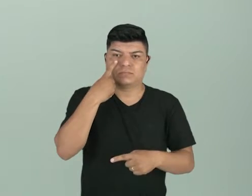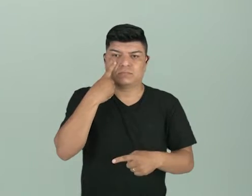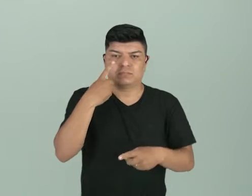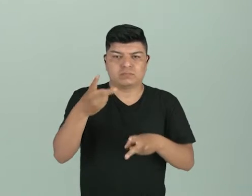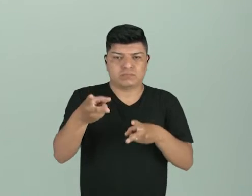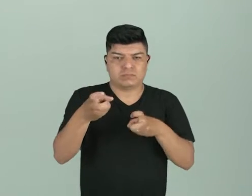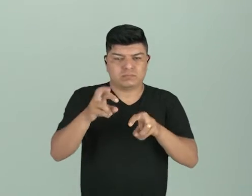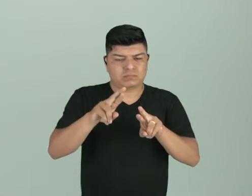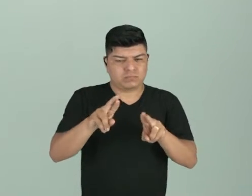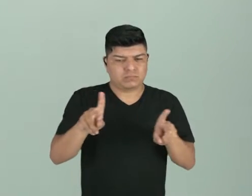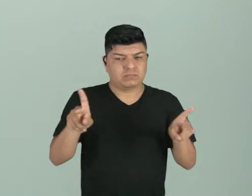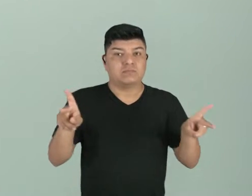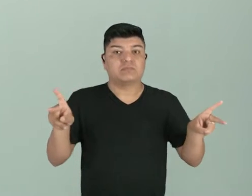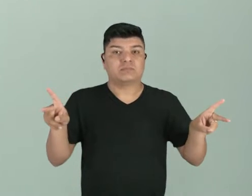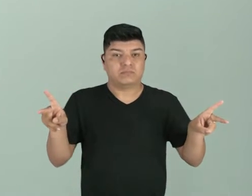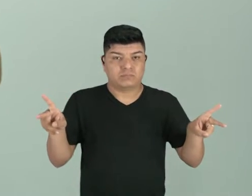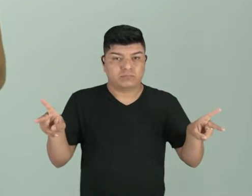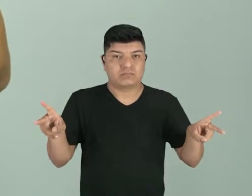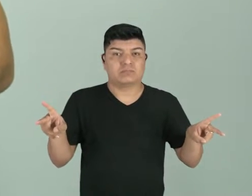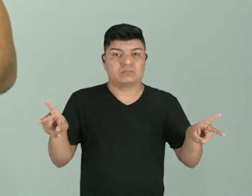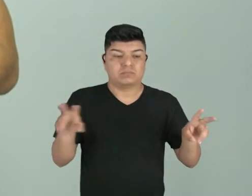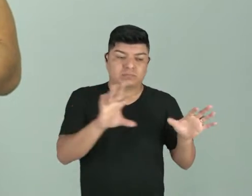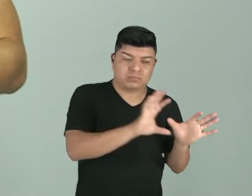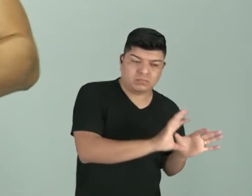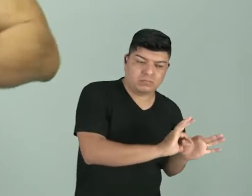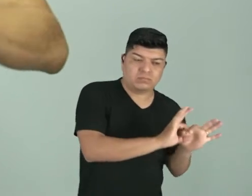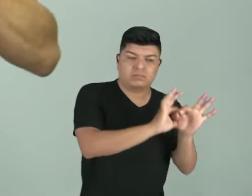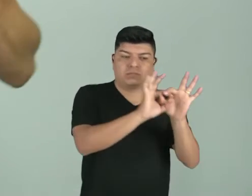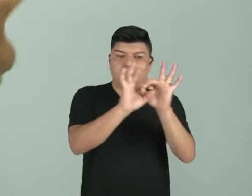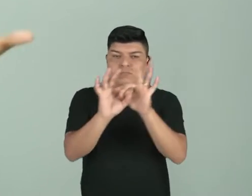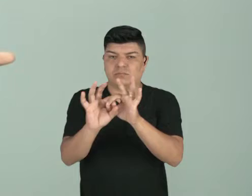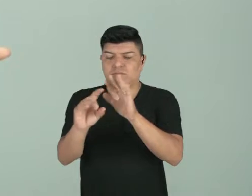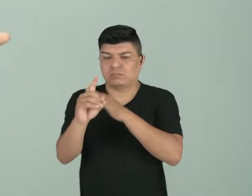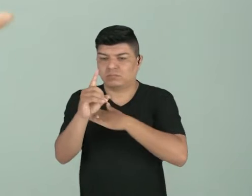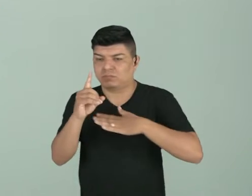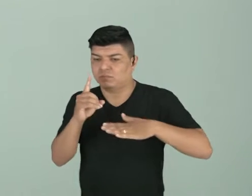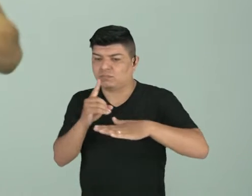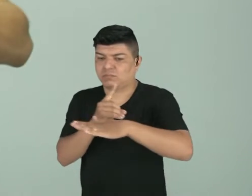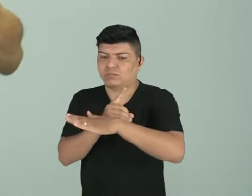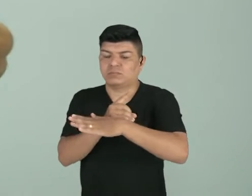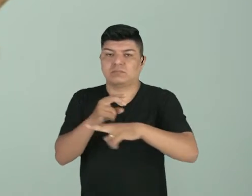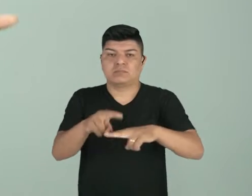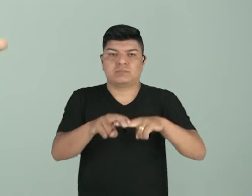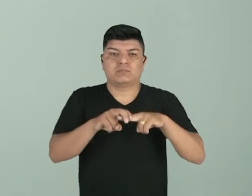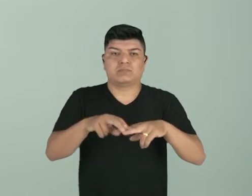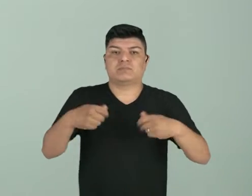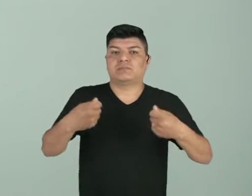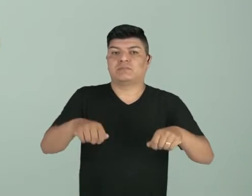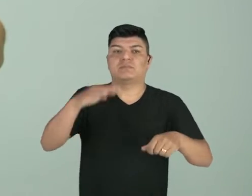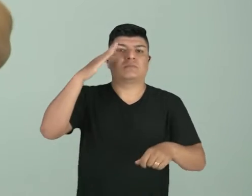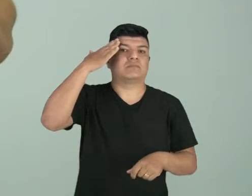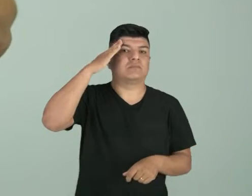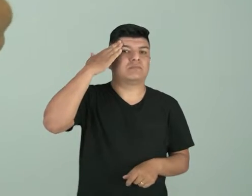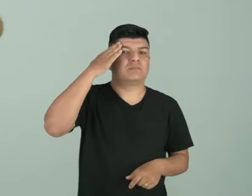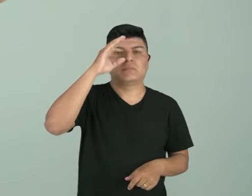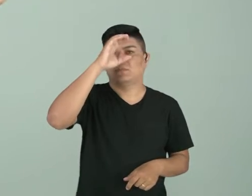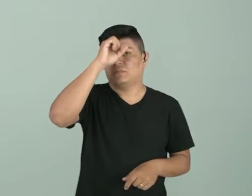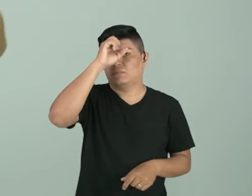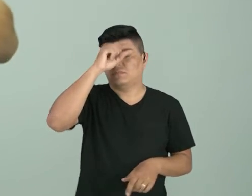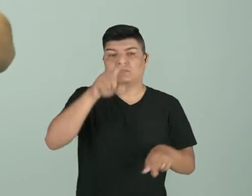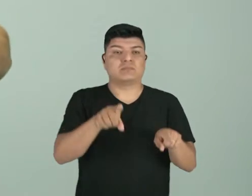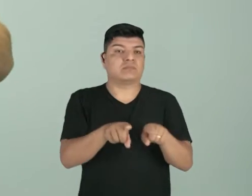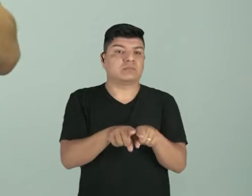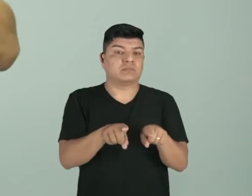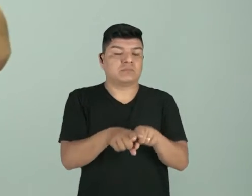completamente distintos a respeito do contexto social e, por isso, temos que compreender e